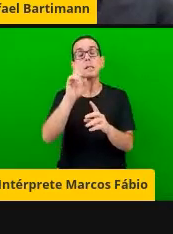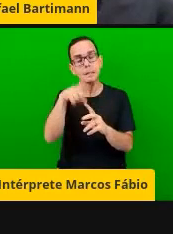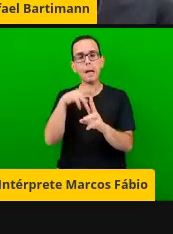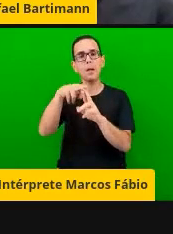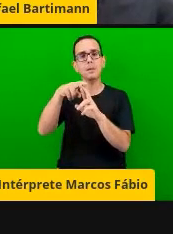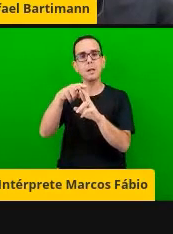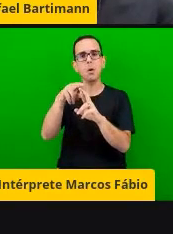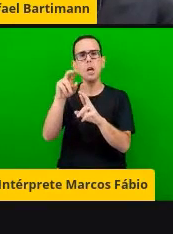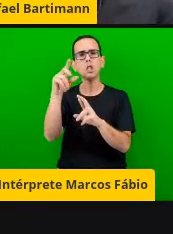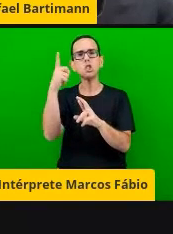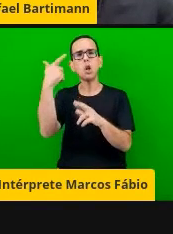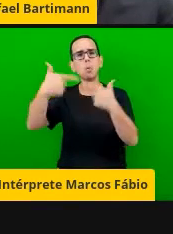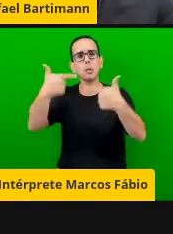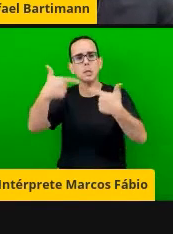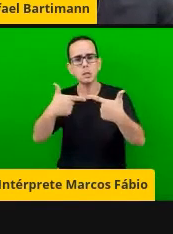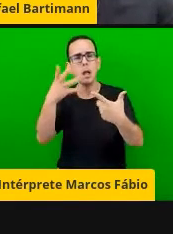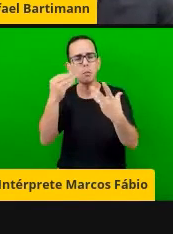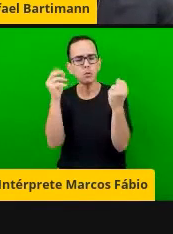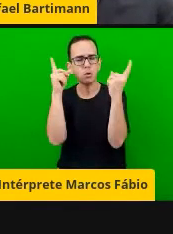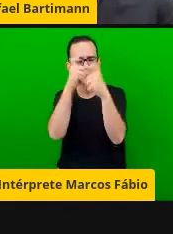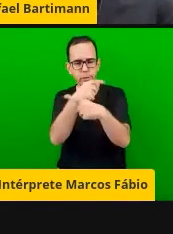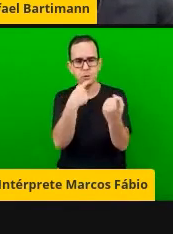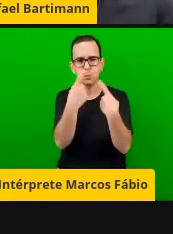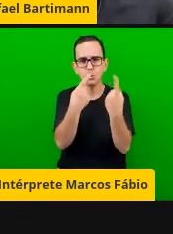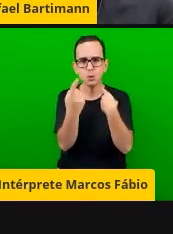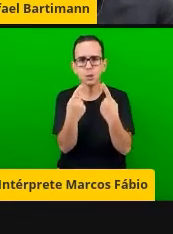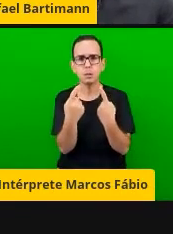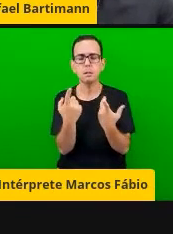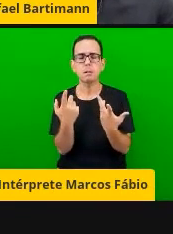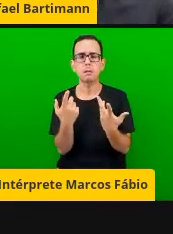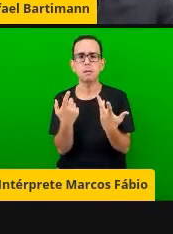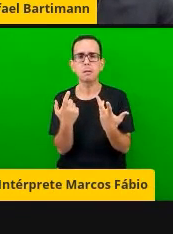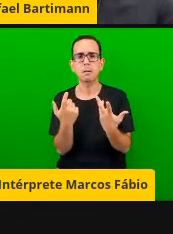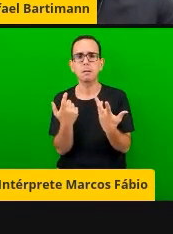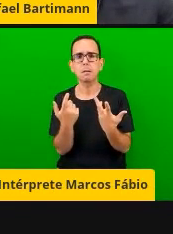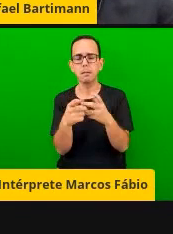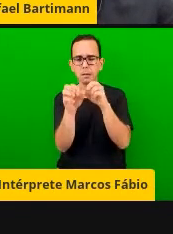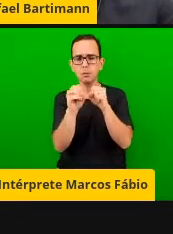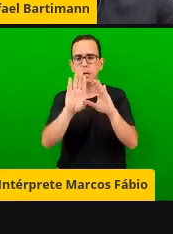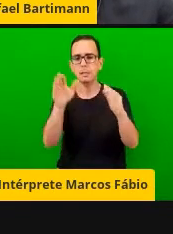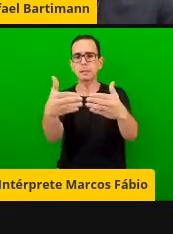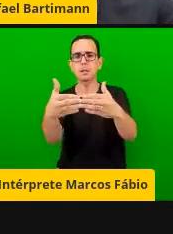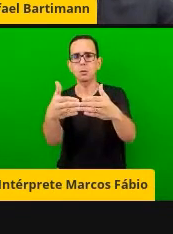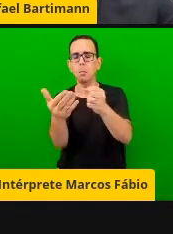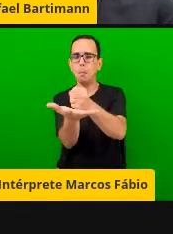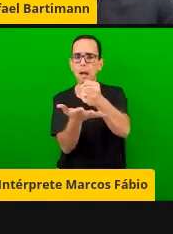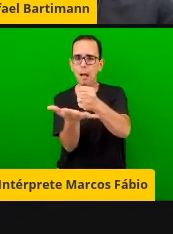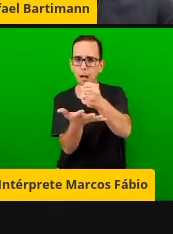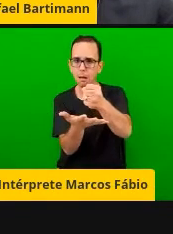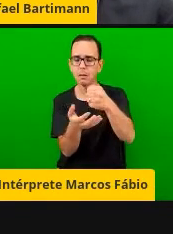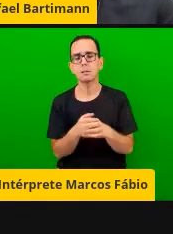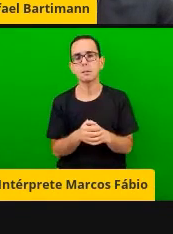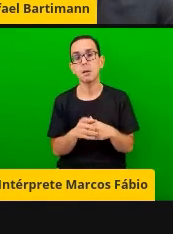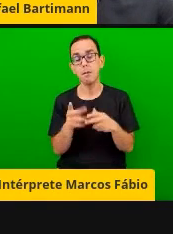visto que currículo é bastante complexo, discutir isso a nível da educação básica, enfim. Então, nós vamos falar